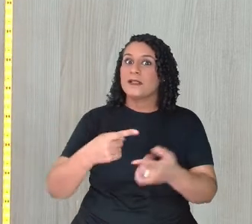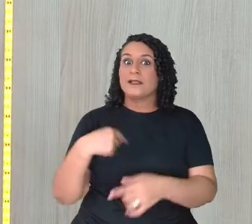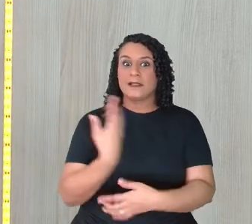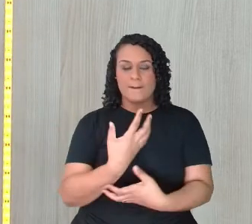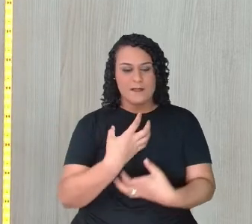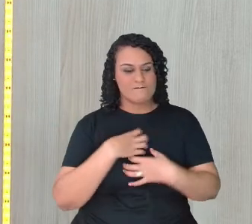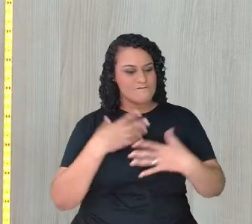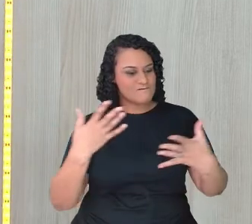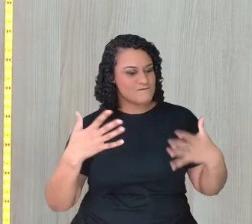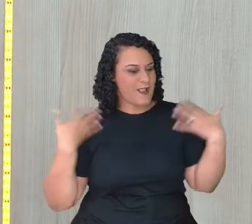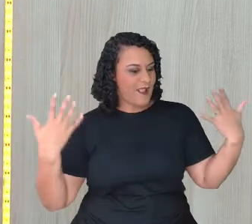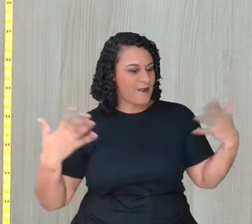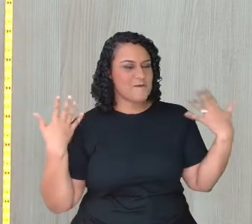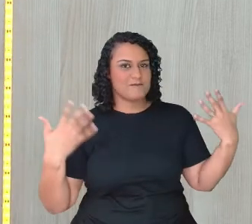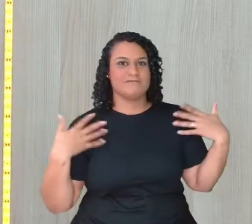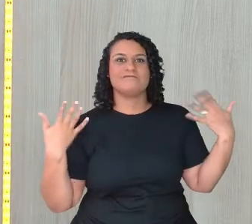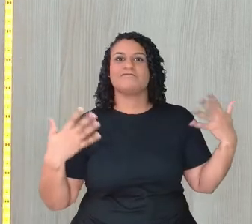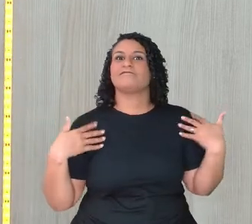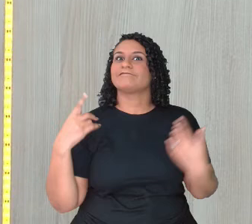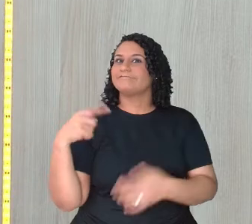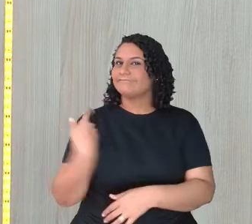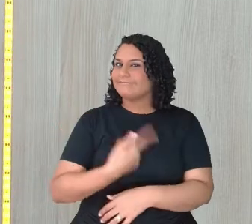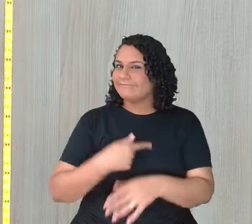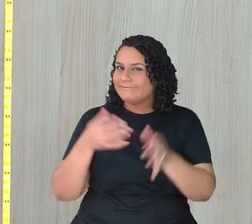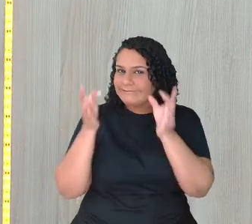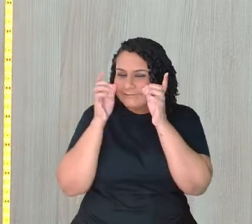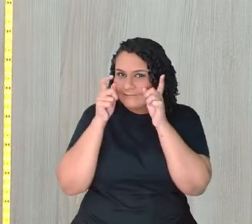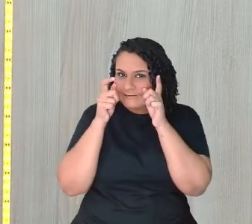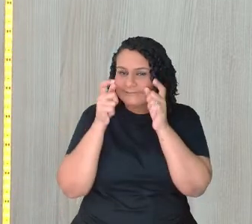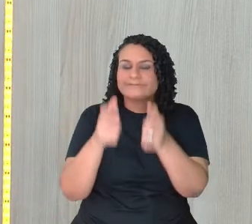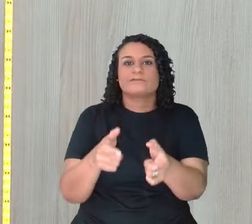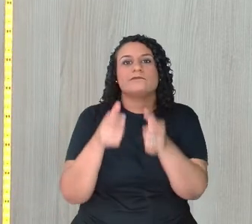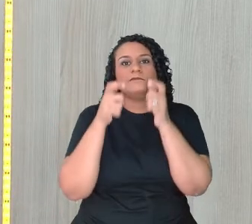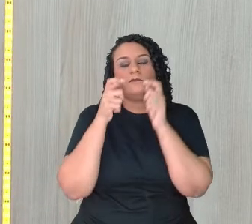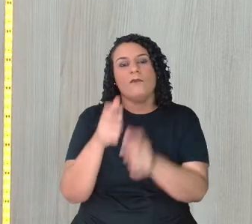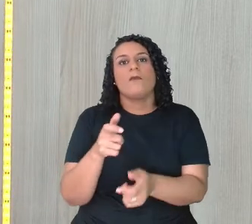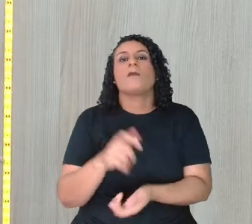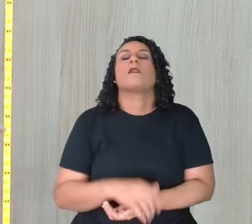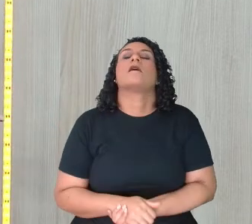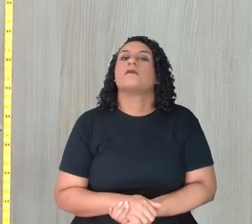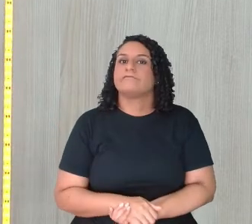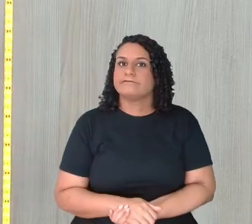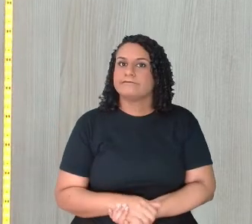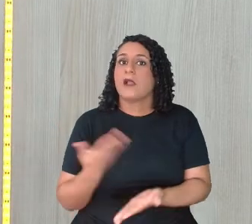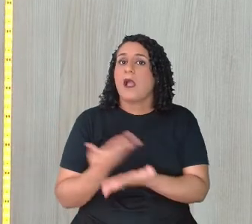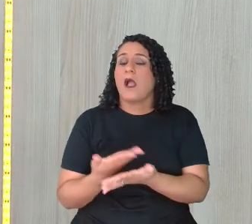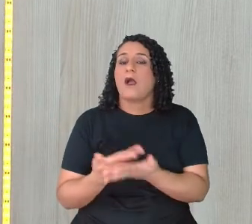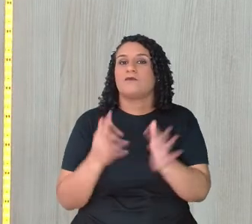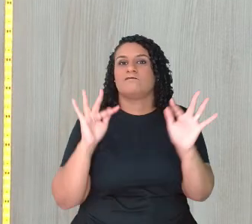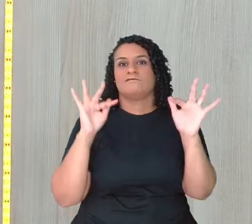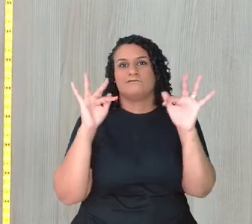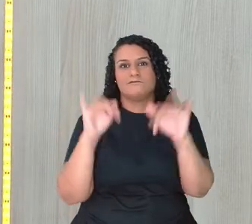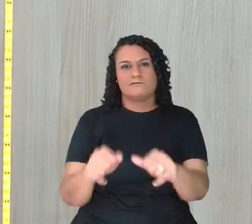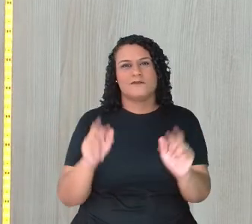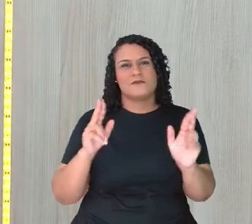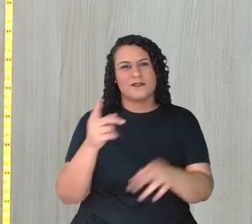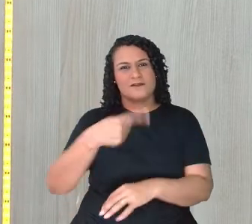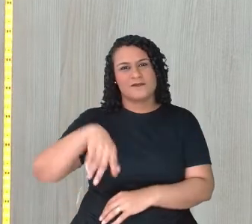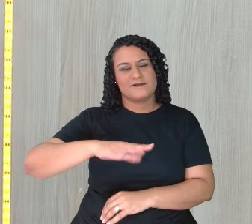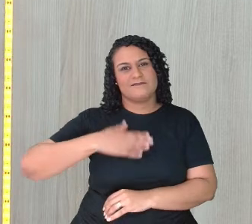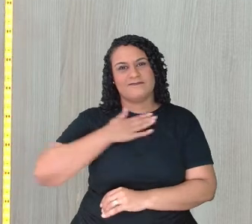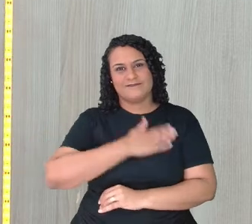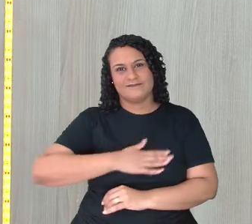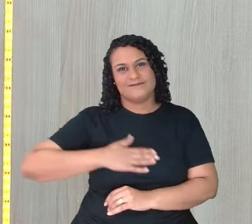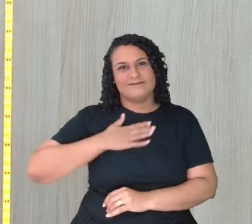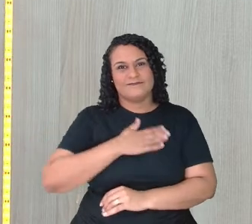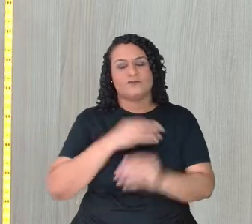Pra gente Pois ficar é. ligadinho aqui em tudo. Como todo mundo estava em casa ligadinho, a nossa Pois aula é. tá acabando. Espero que todo mundo tenha